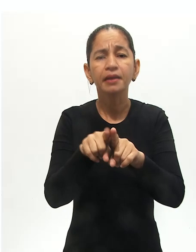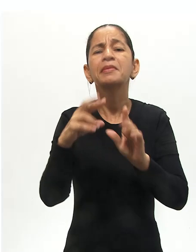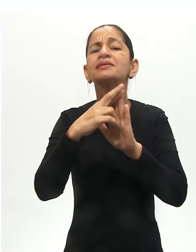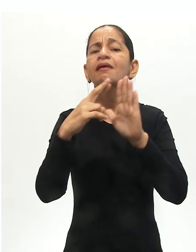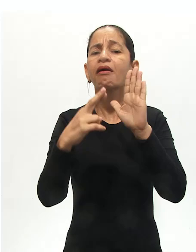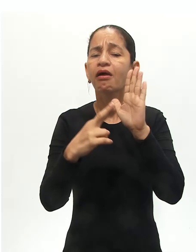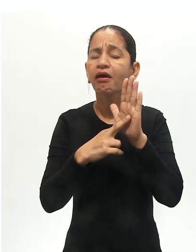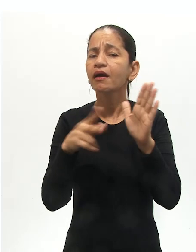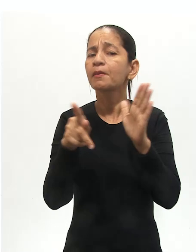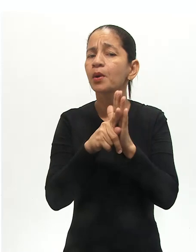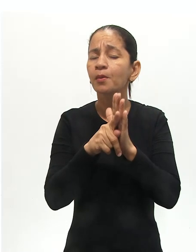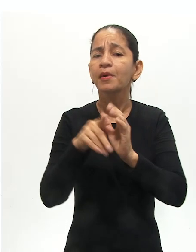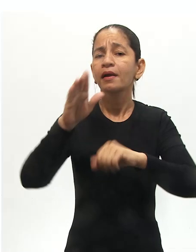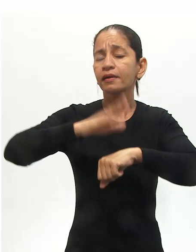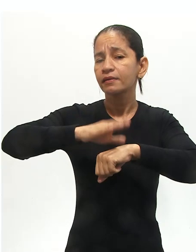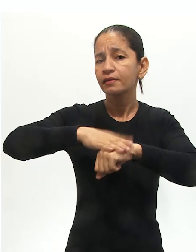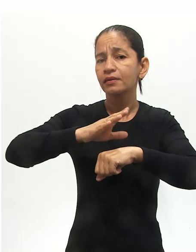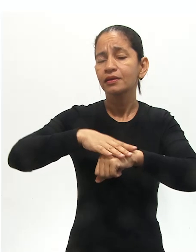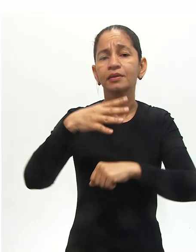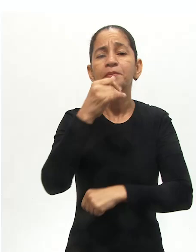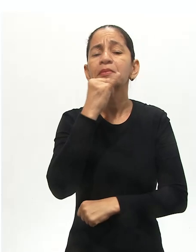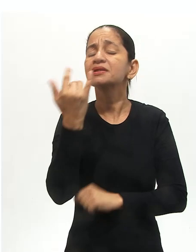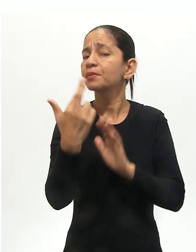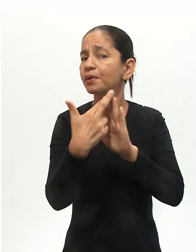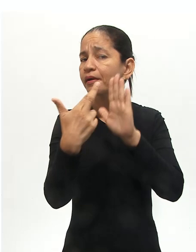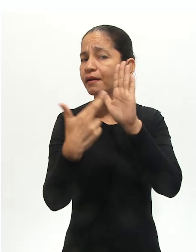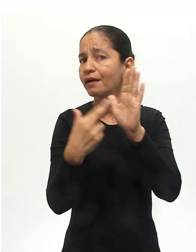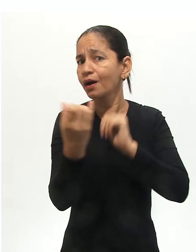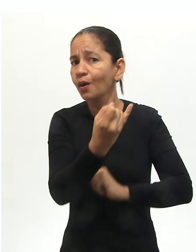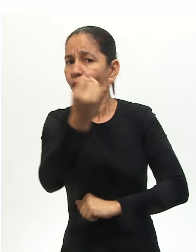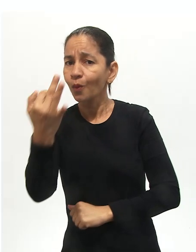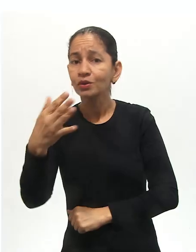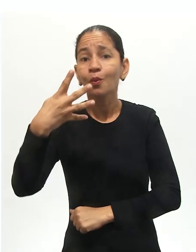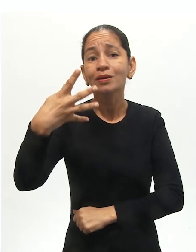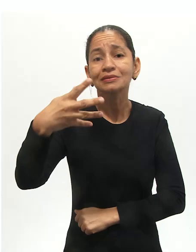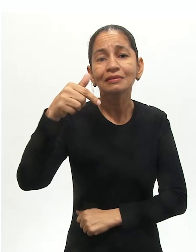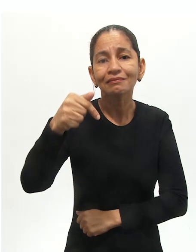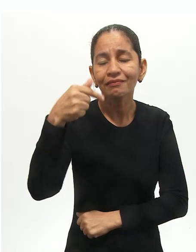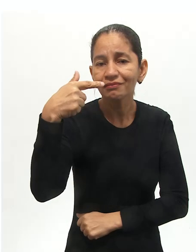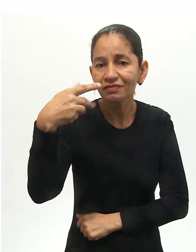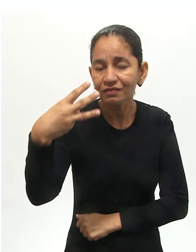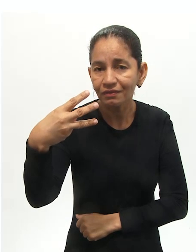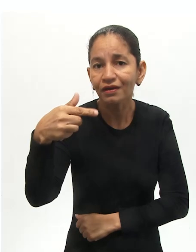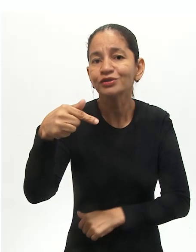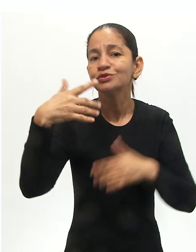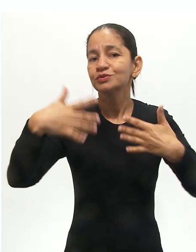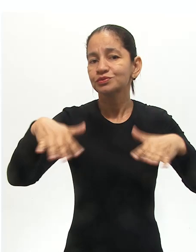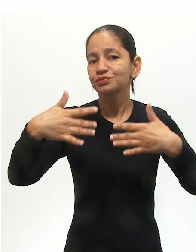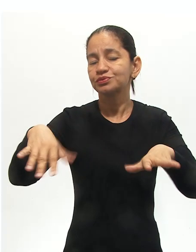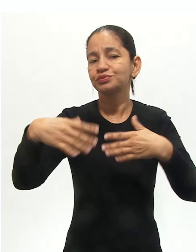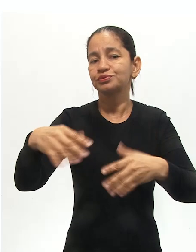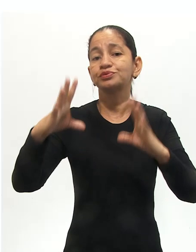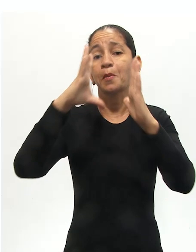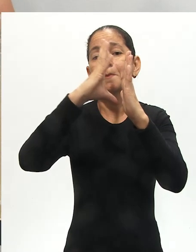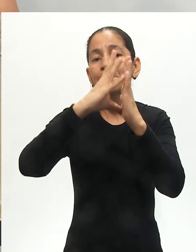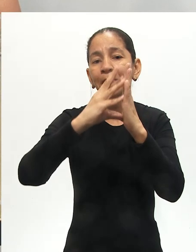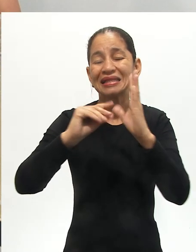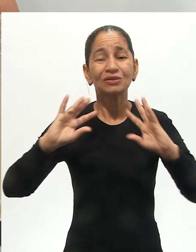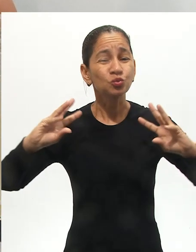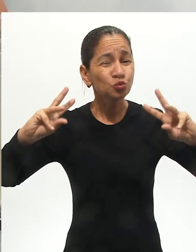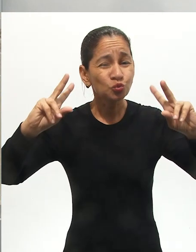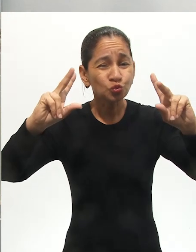por regras. Seriam essas 467 regras que padronizavam todas